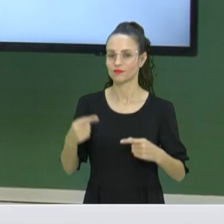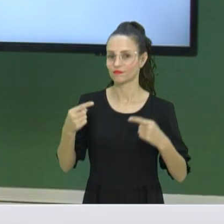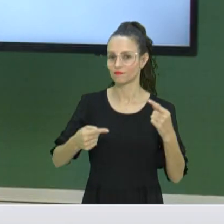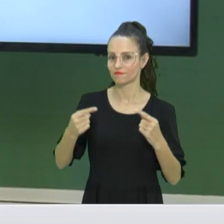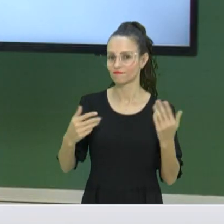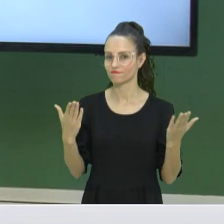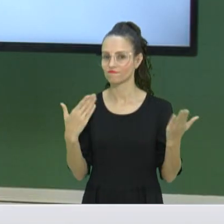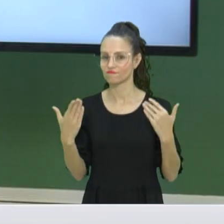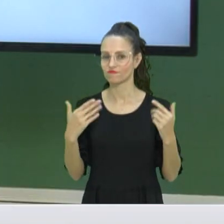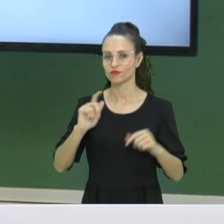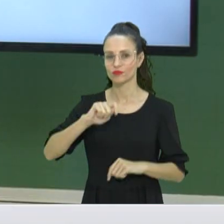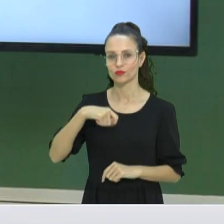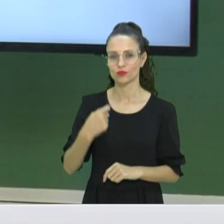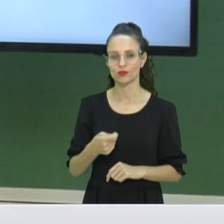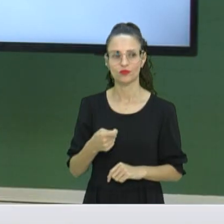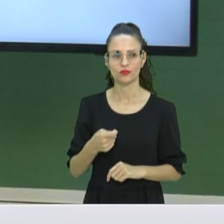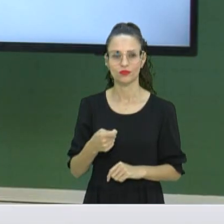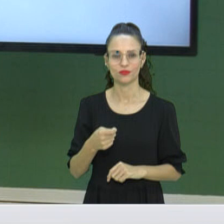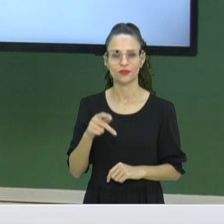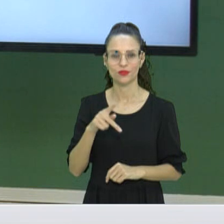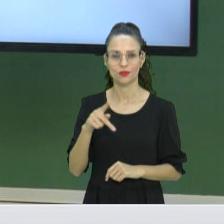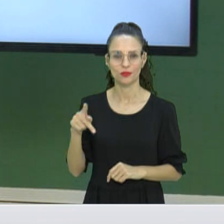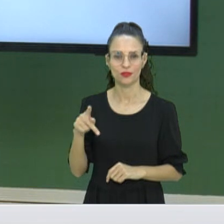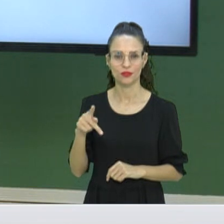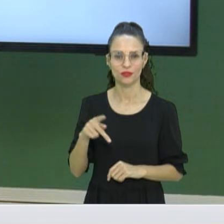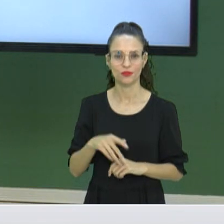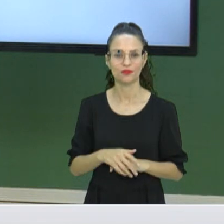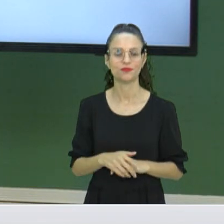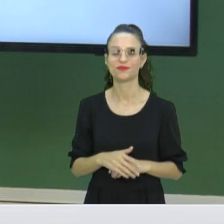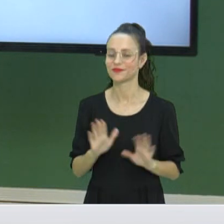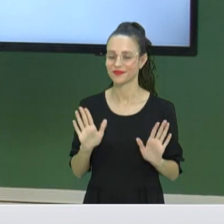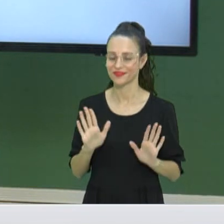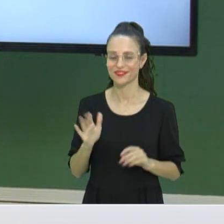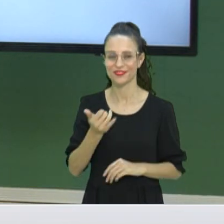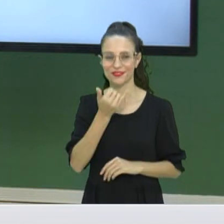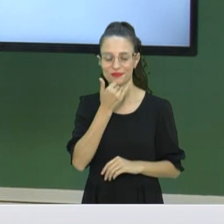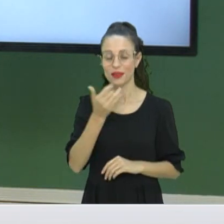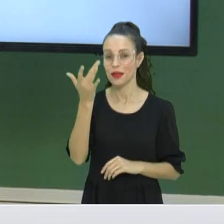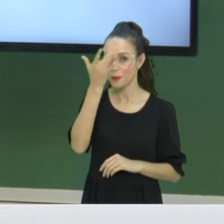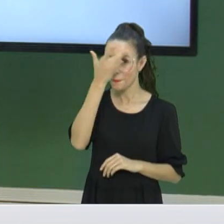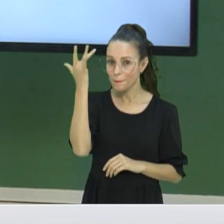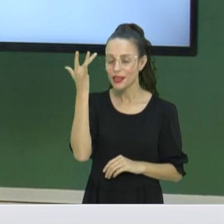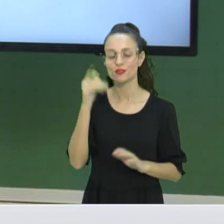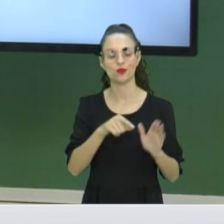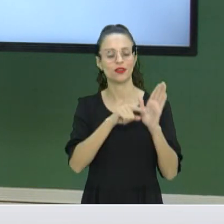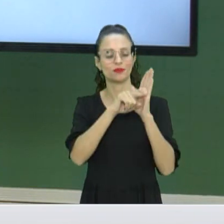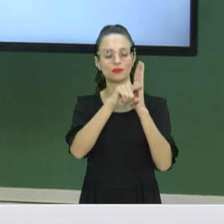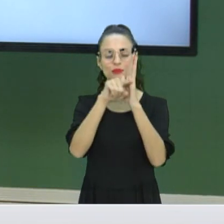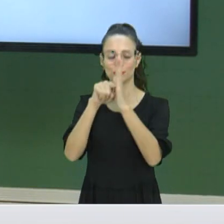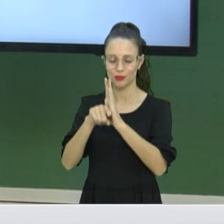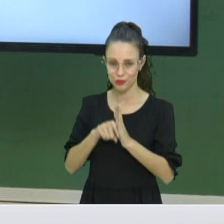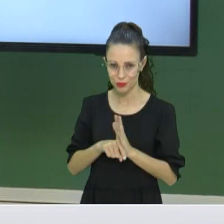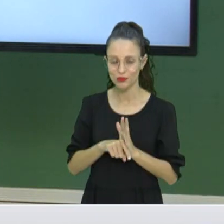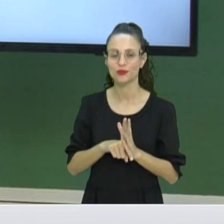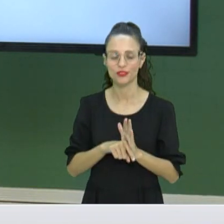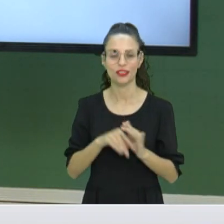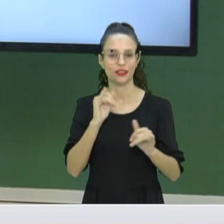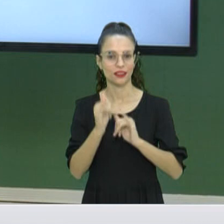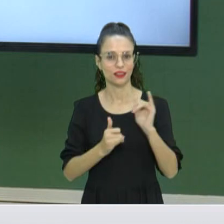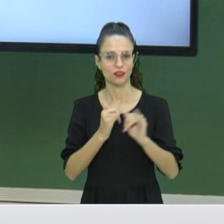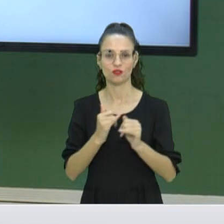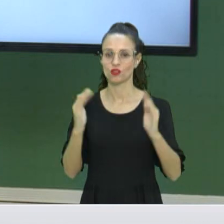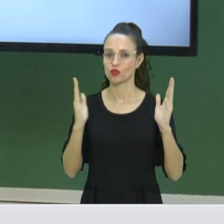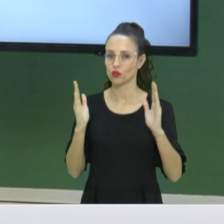Discutimos um pouco o que as professoras, que as pessoas buscaram na internet, né? Durante essa